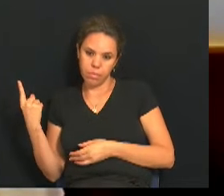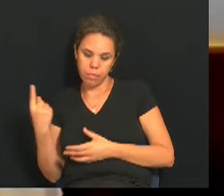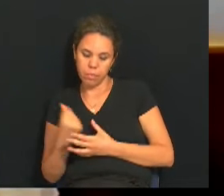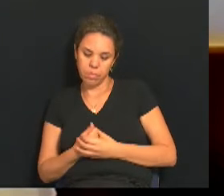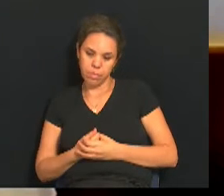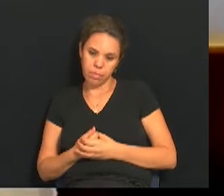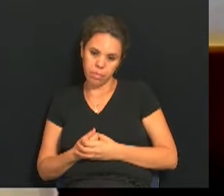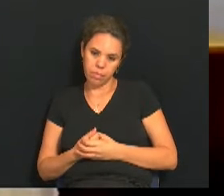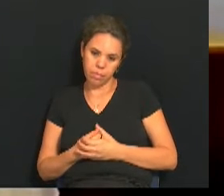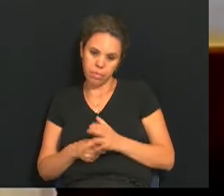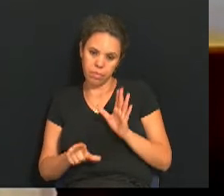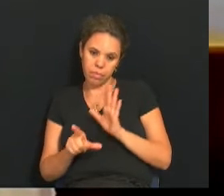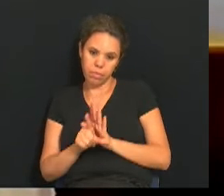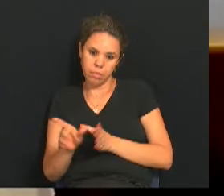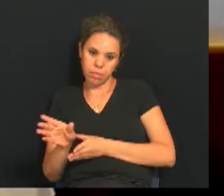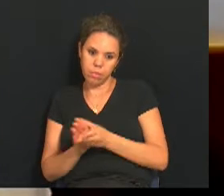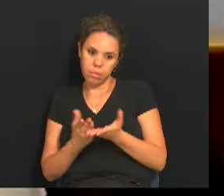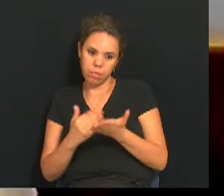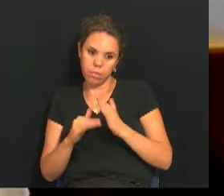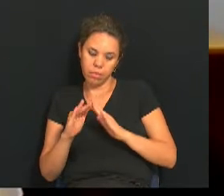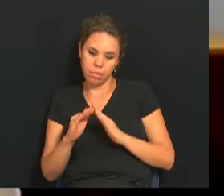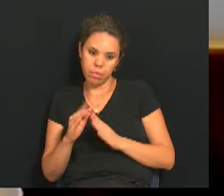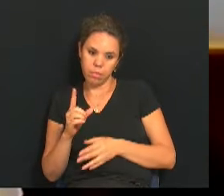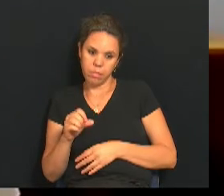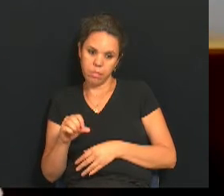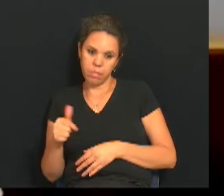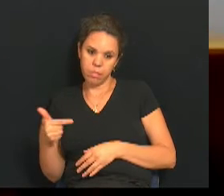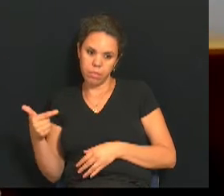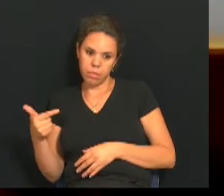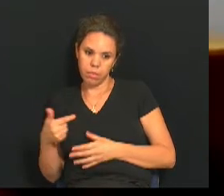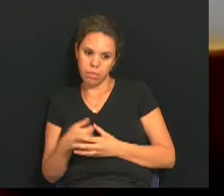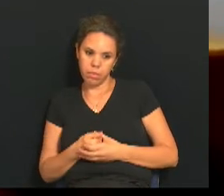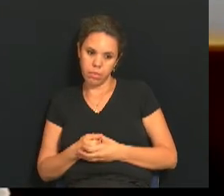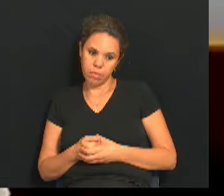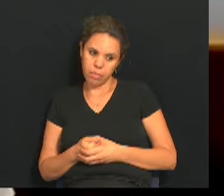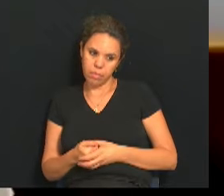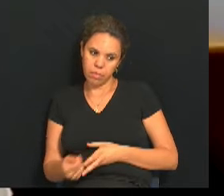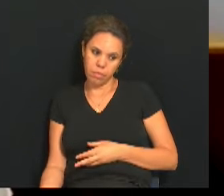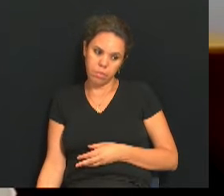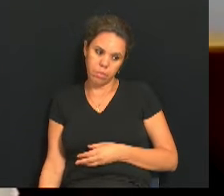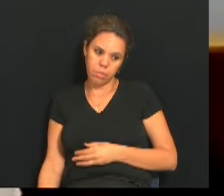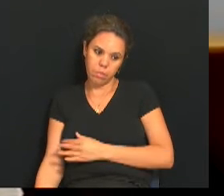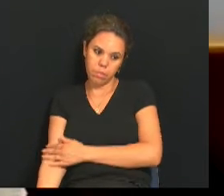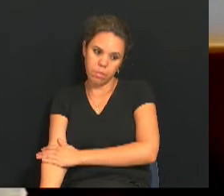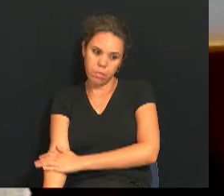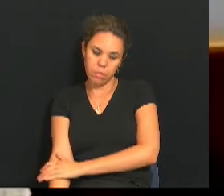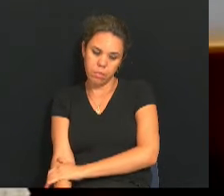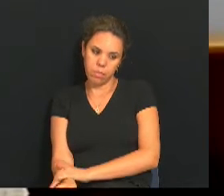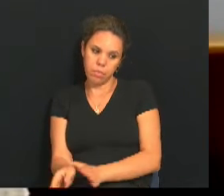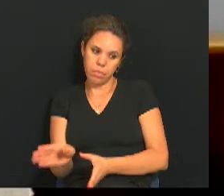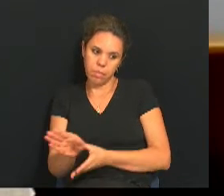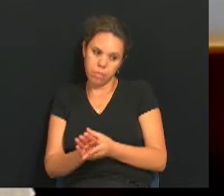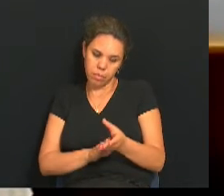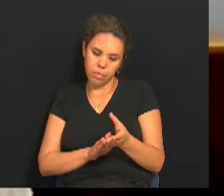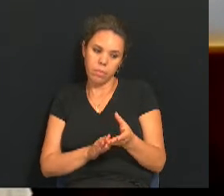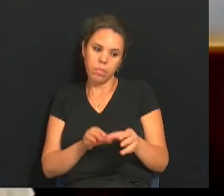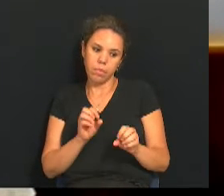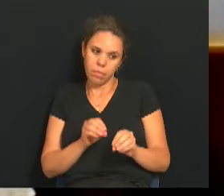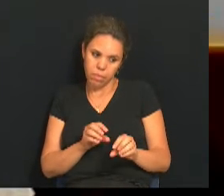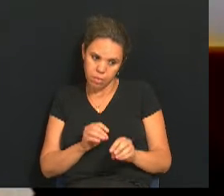dos Conselhos das Escolas, de 1992, né? O Conselho Municipal de Educação, como já foi dito aqui,